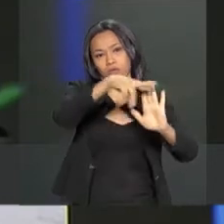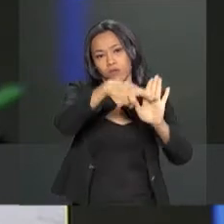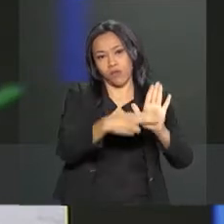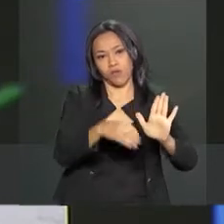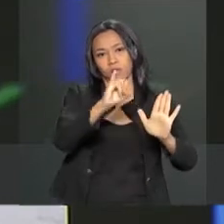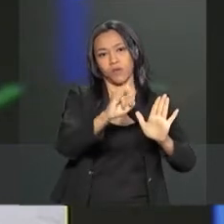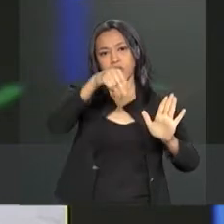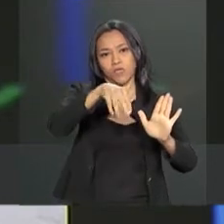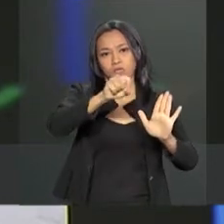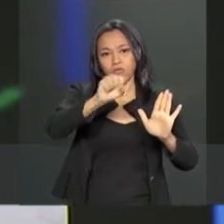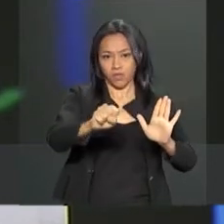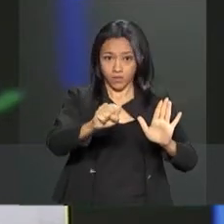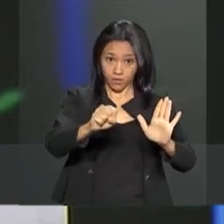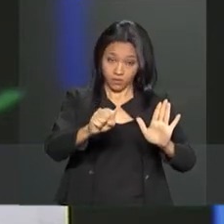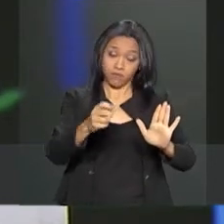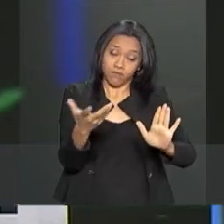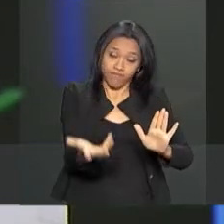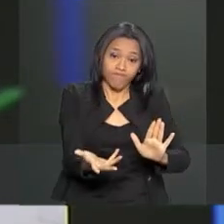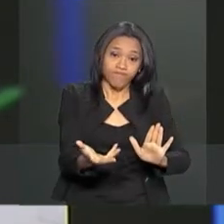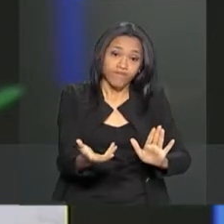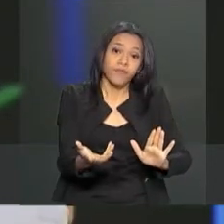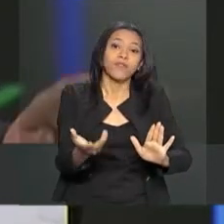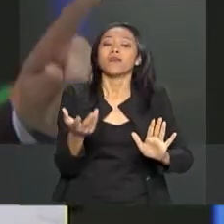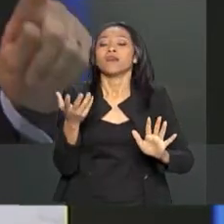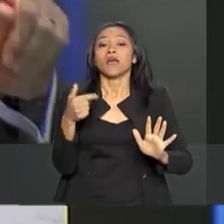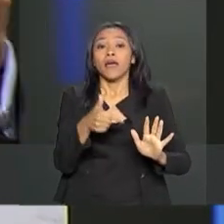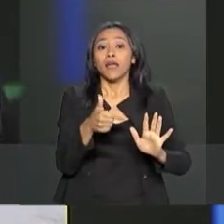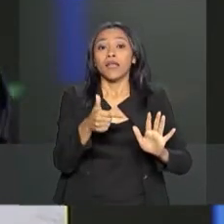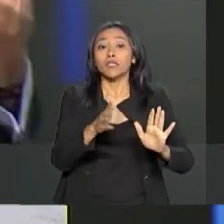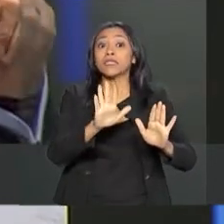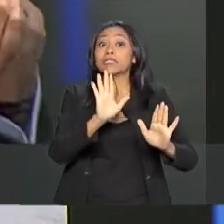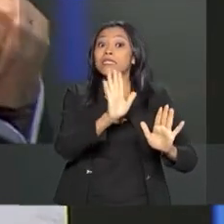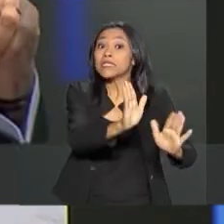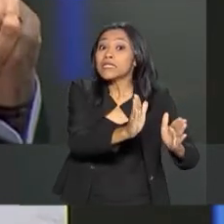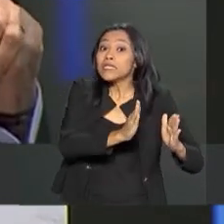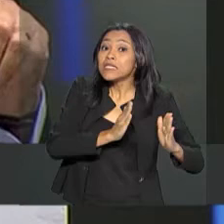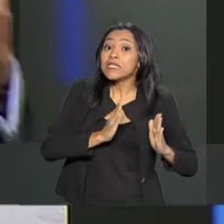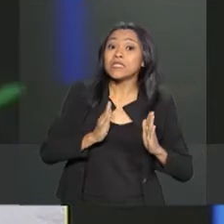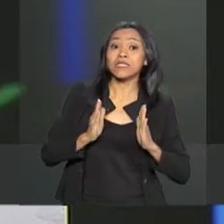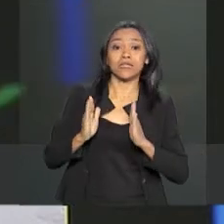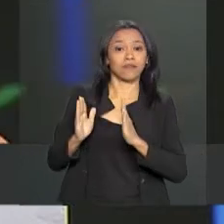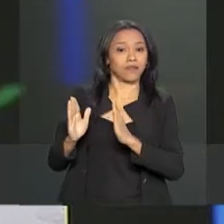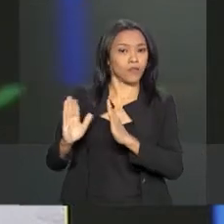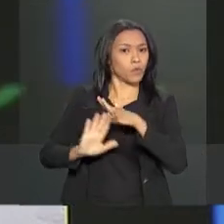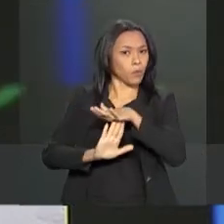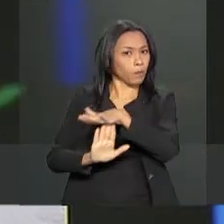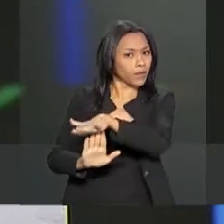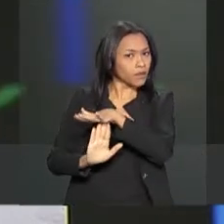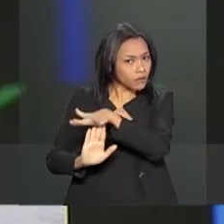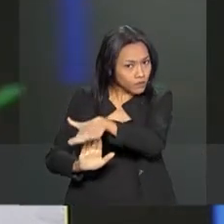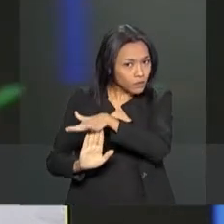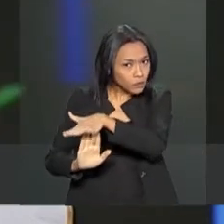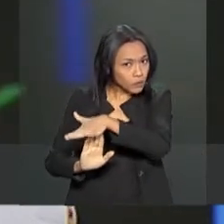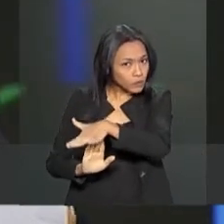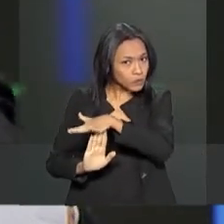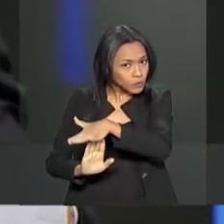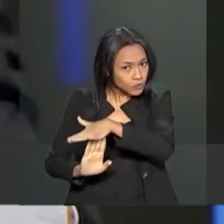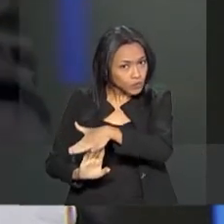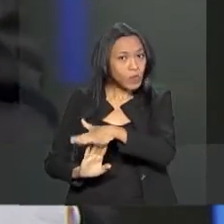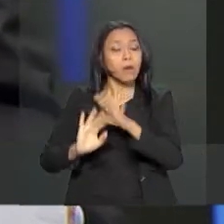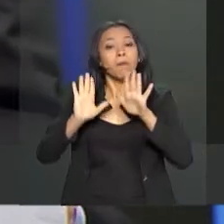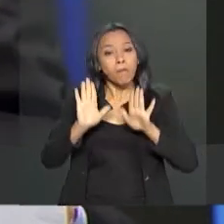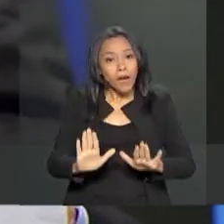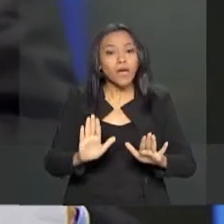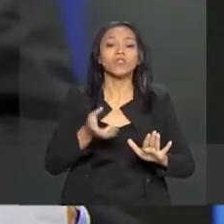sempre, ela saiu, meus amigos, da pauta legislativa momentaneamente, mas não saiu da